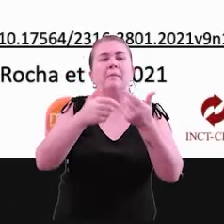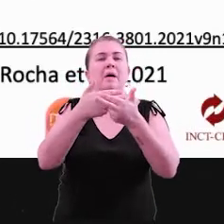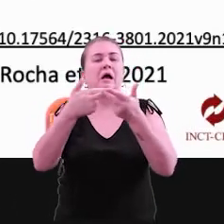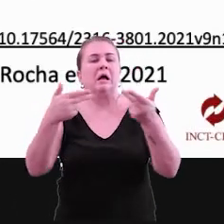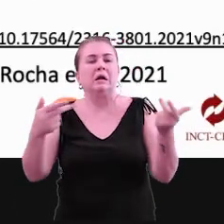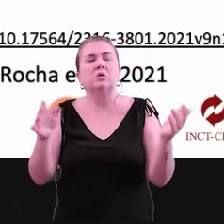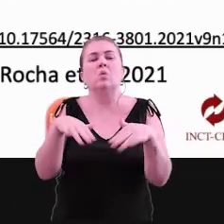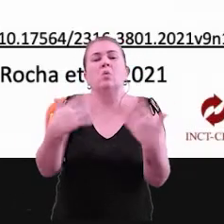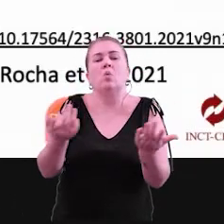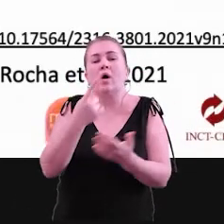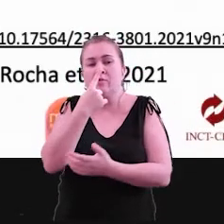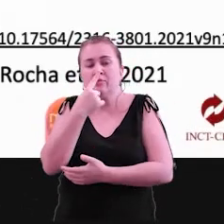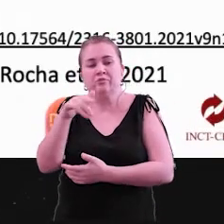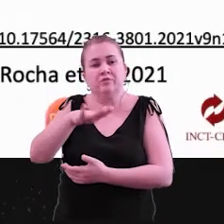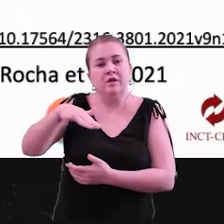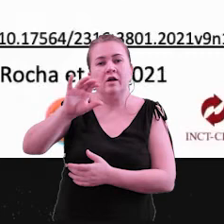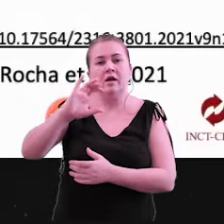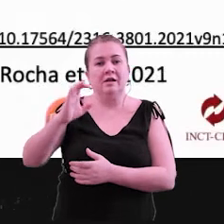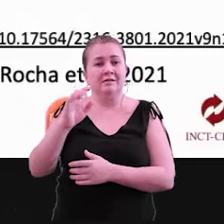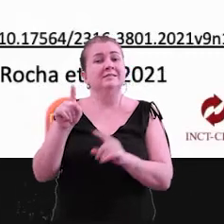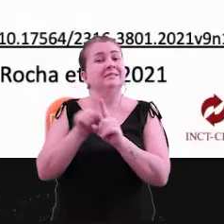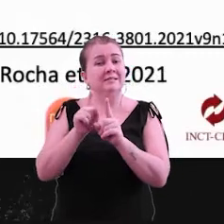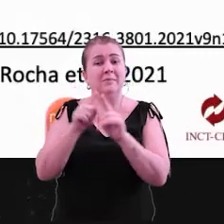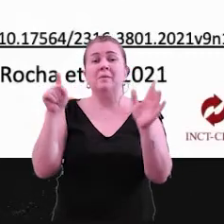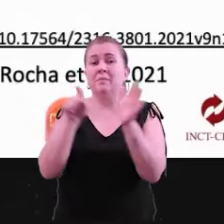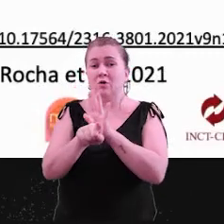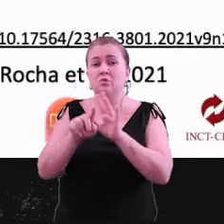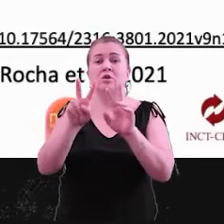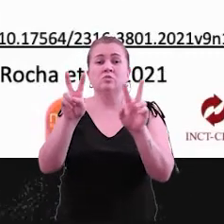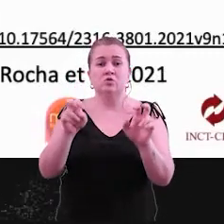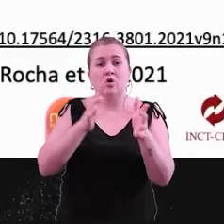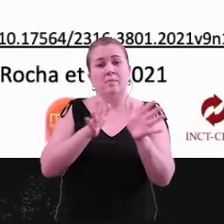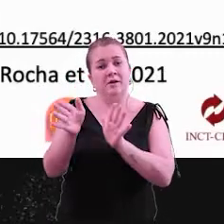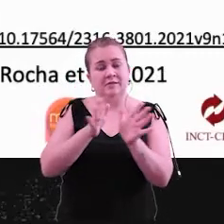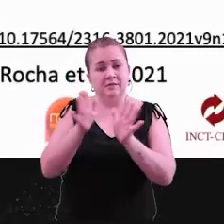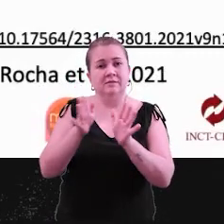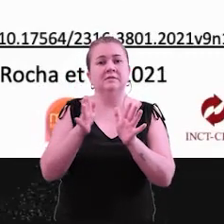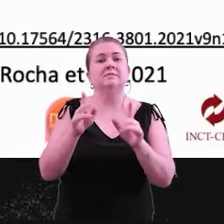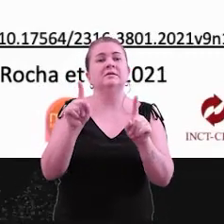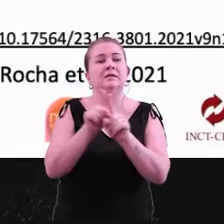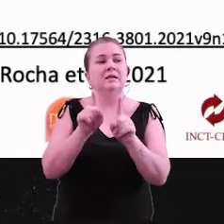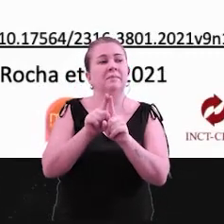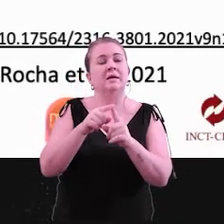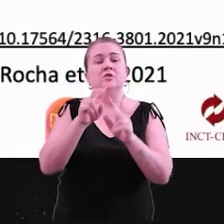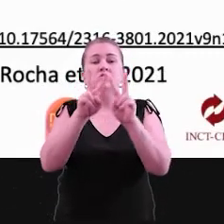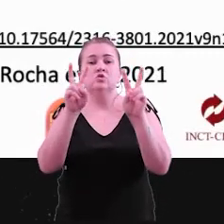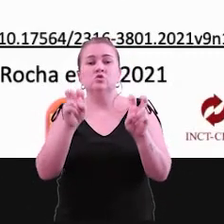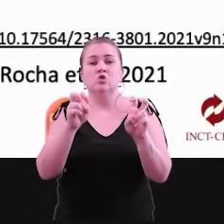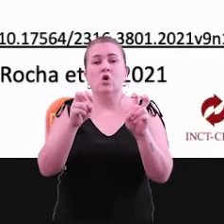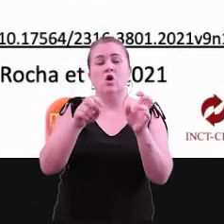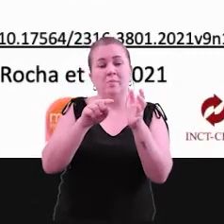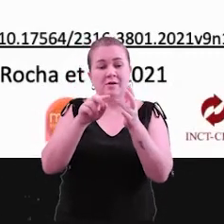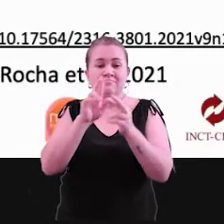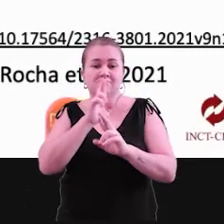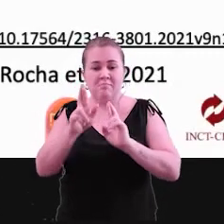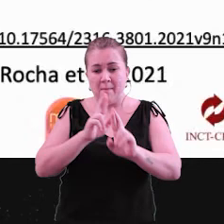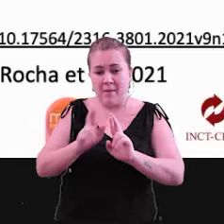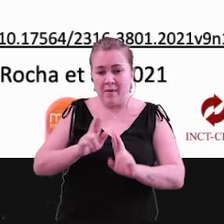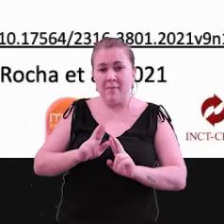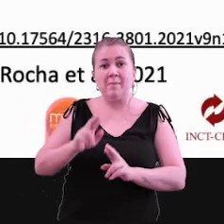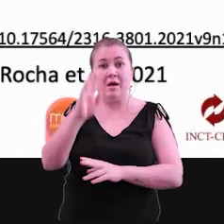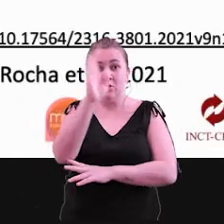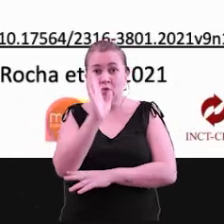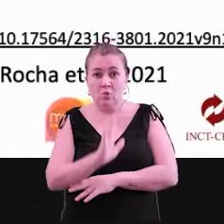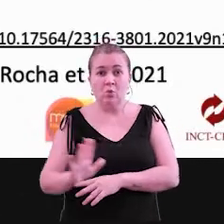E, focando nos dados do Brasil, a gente teve dados de 298 indivíduos, em